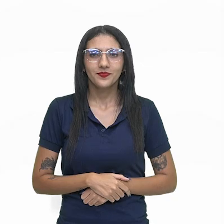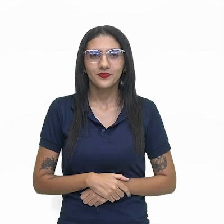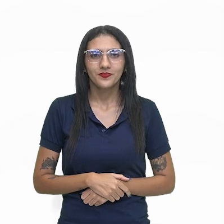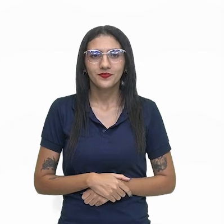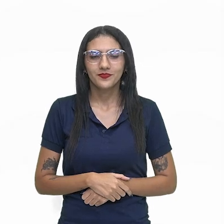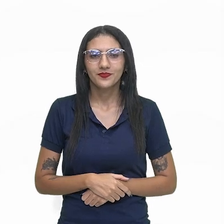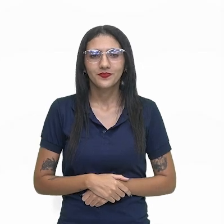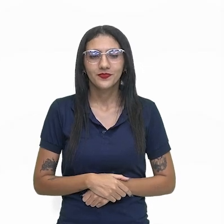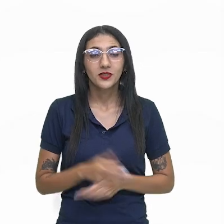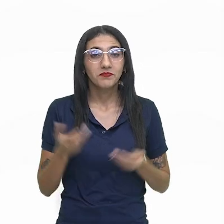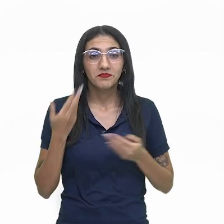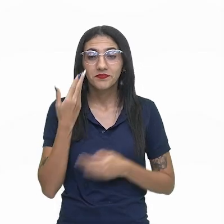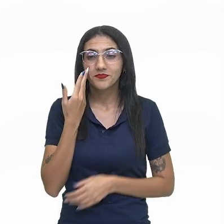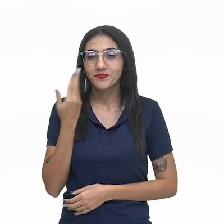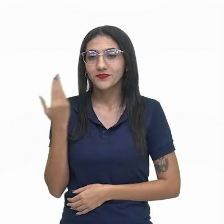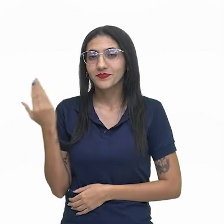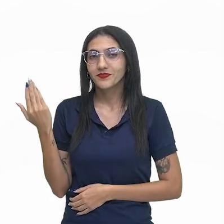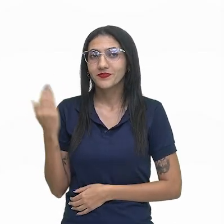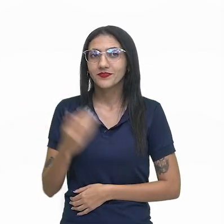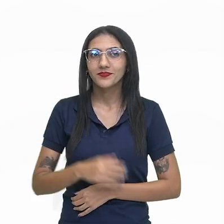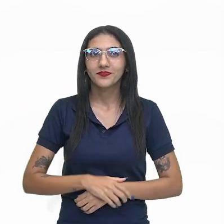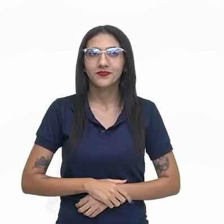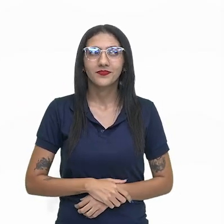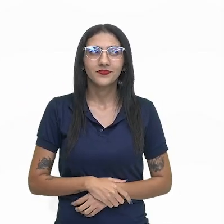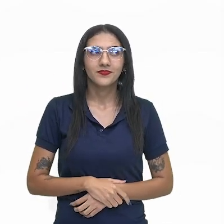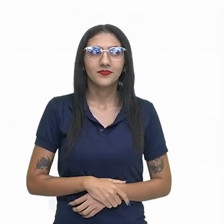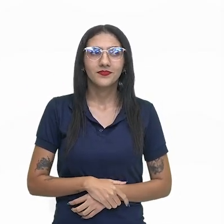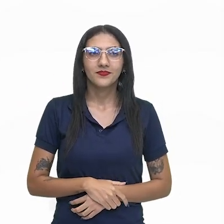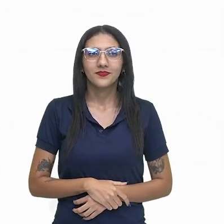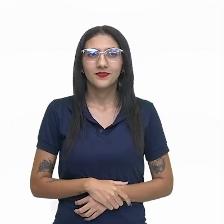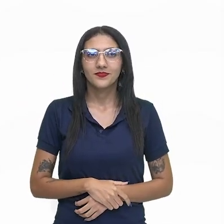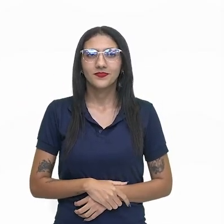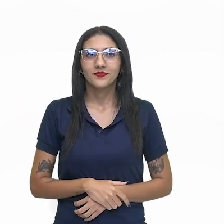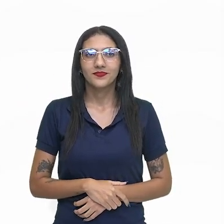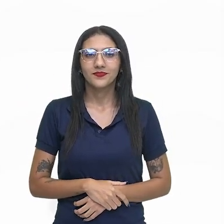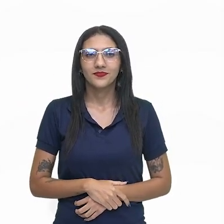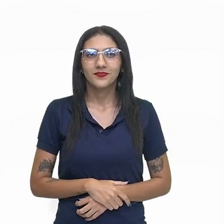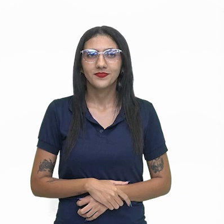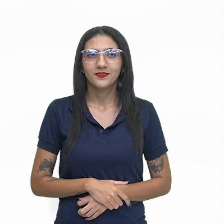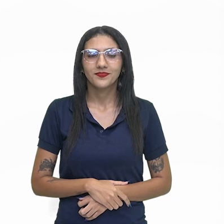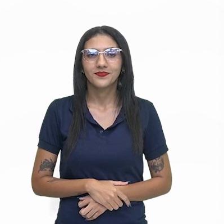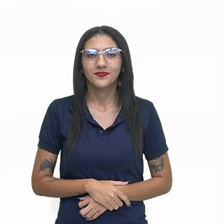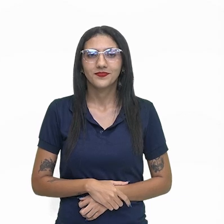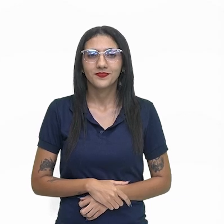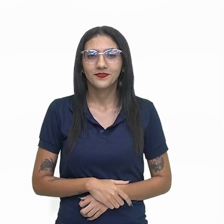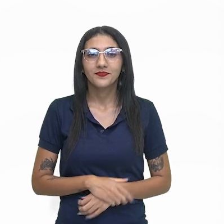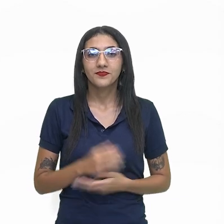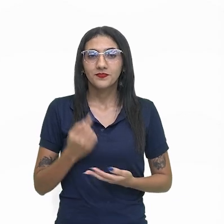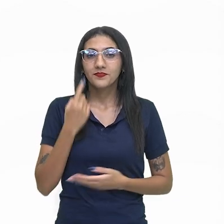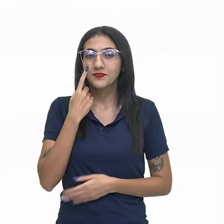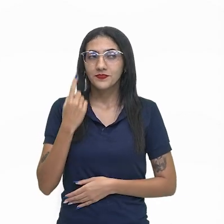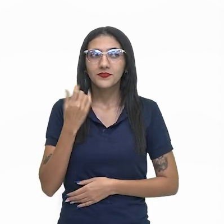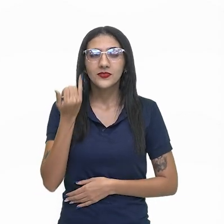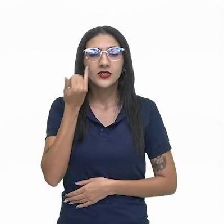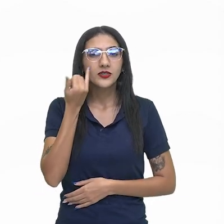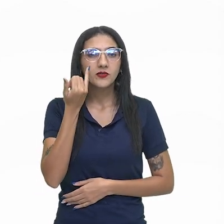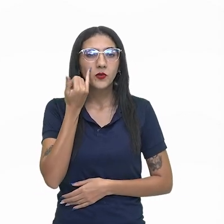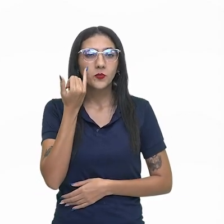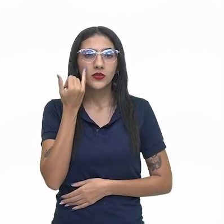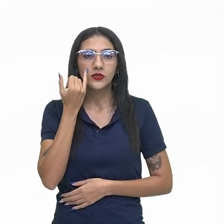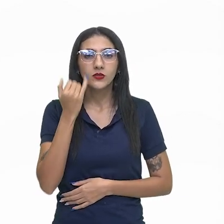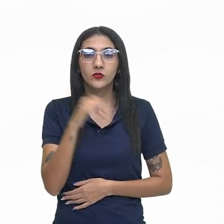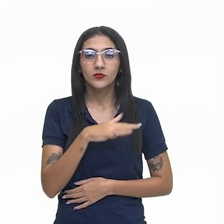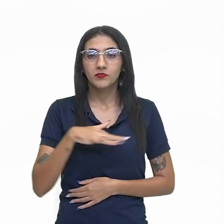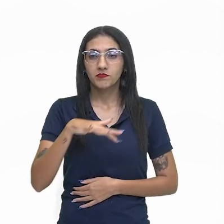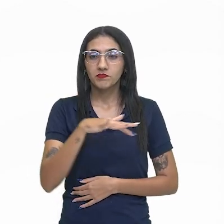tela, né, desse conteúdo da nossa aula de hoje, né? A gente tem então essa informação ali sobre a construção do